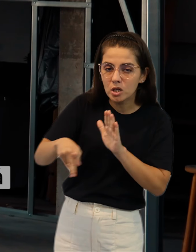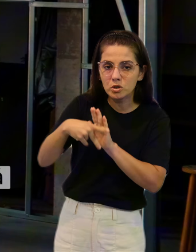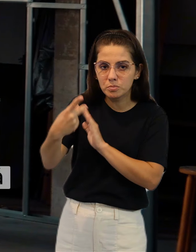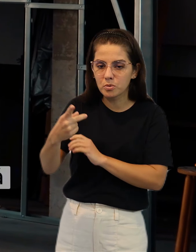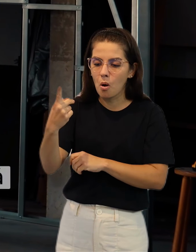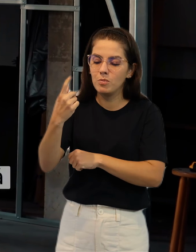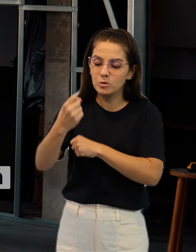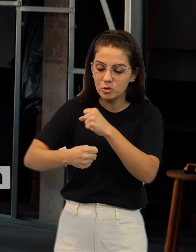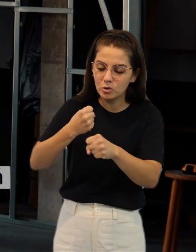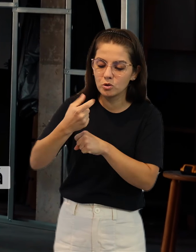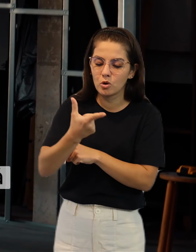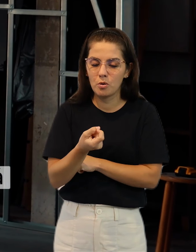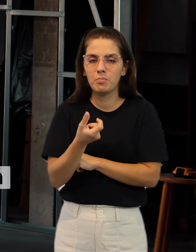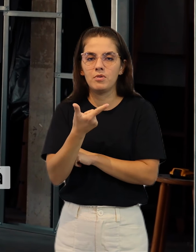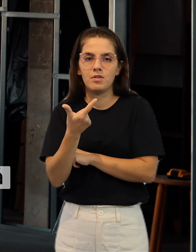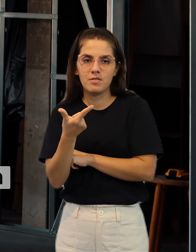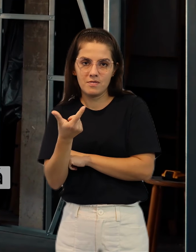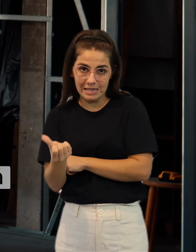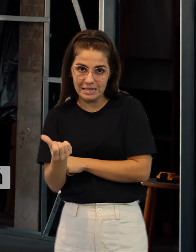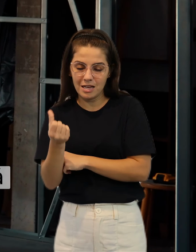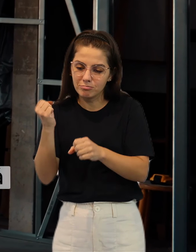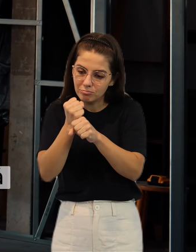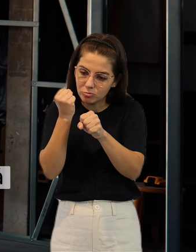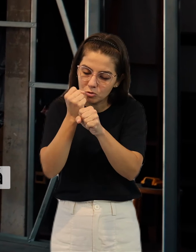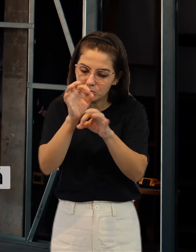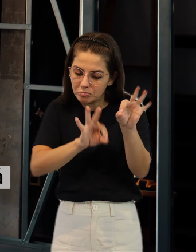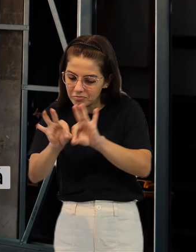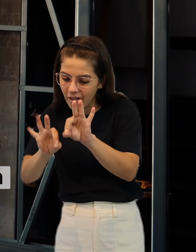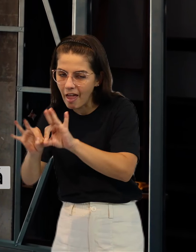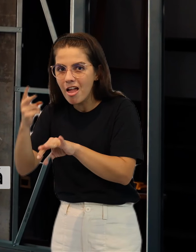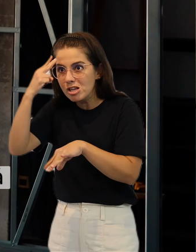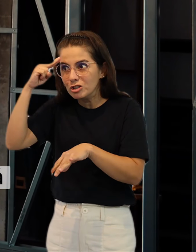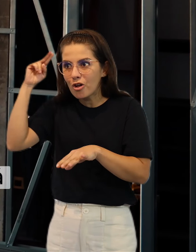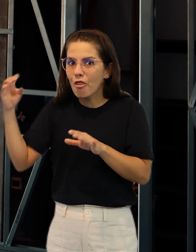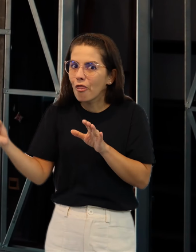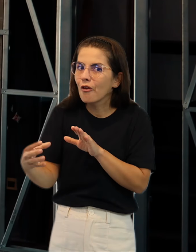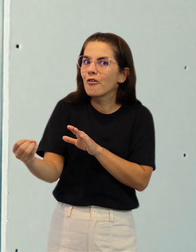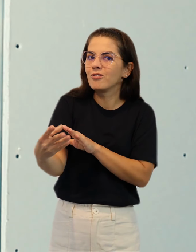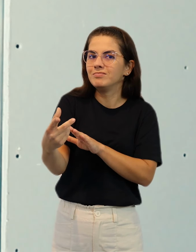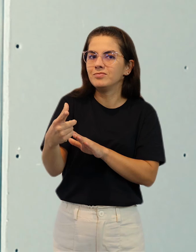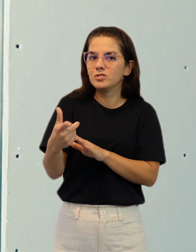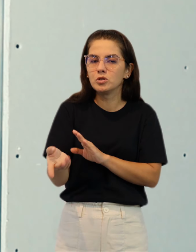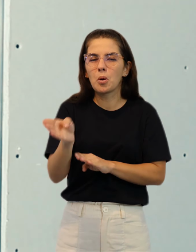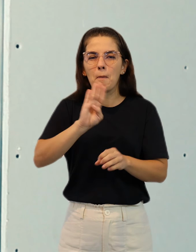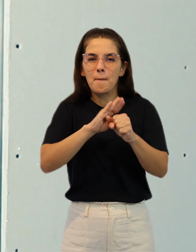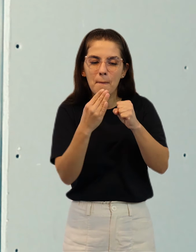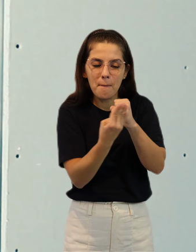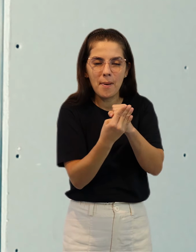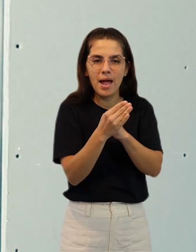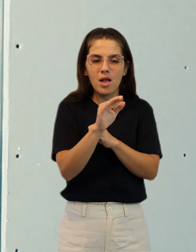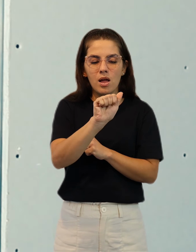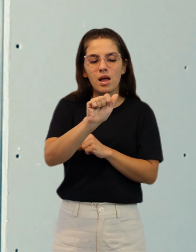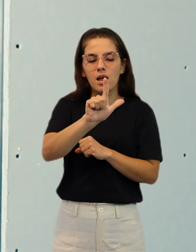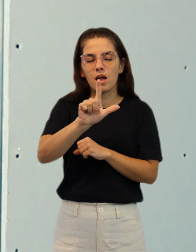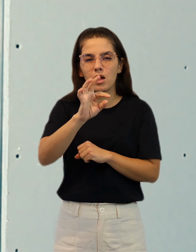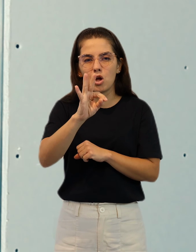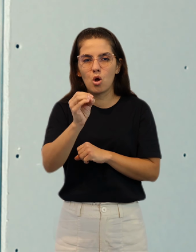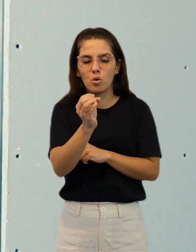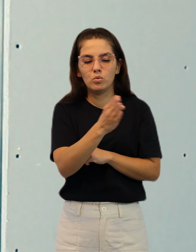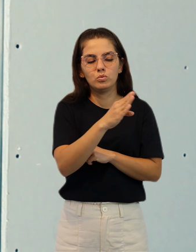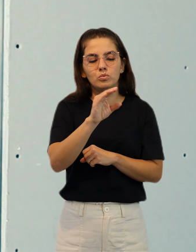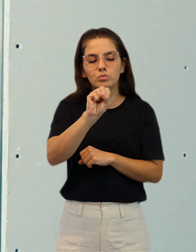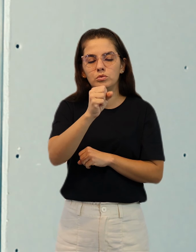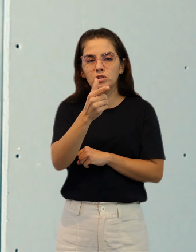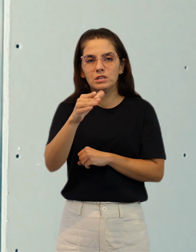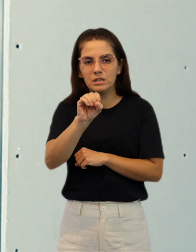E aqui nesse espaço que a partir de 2026 o Instituto Araxá vai construir novas histórias. Nós viemos para o território do Alto São Bento, um território que